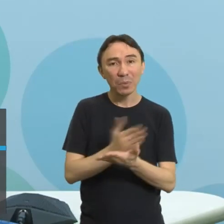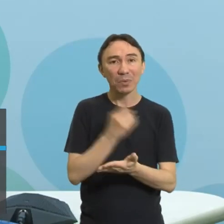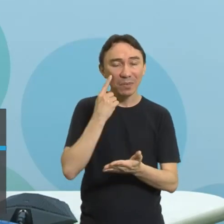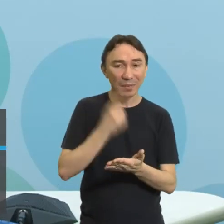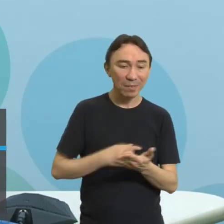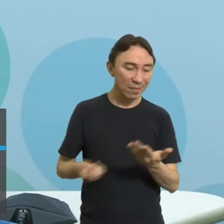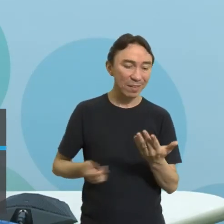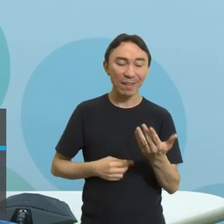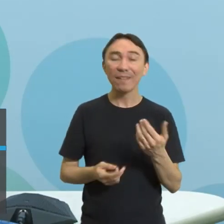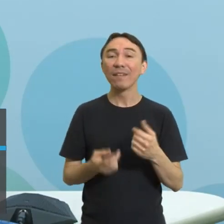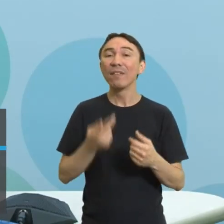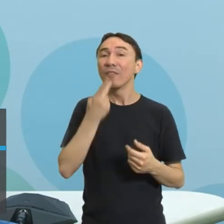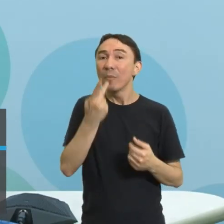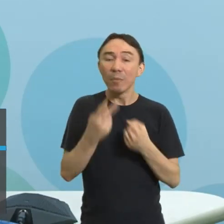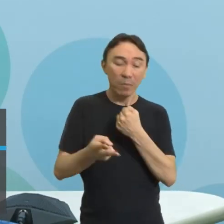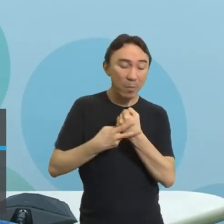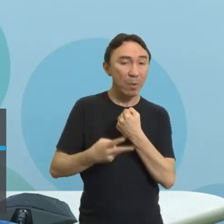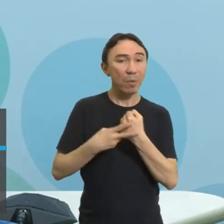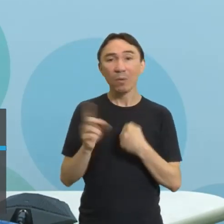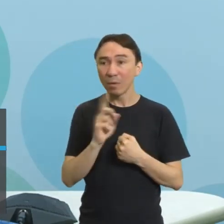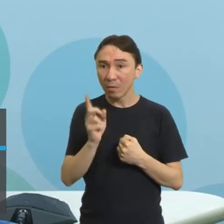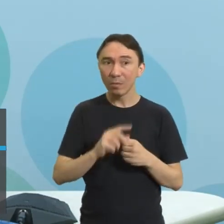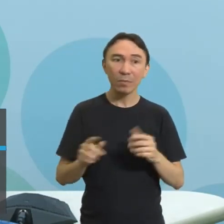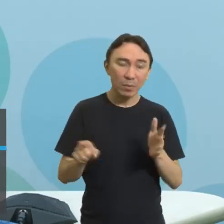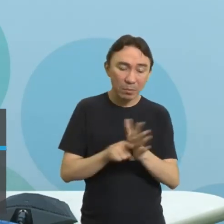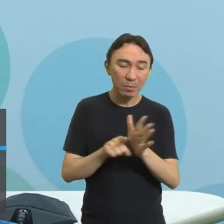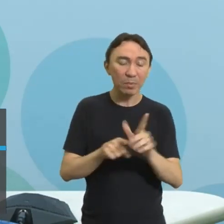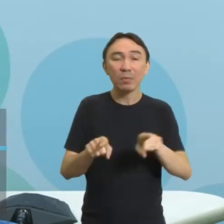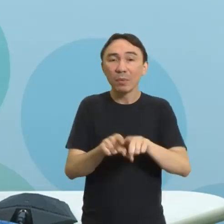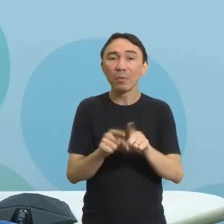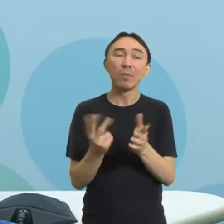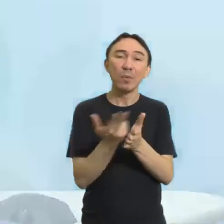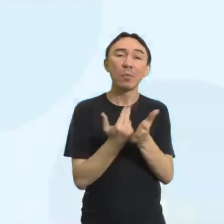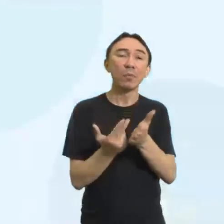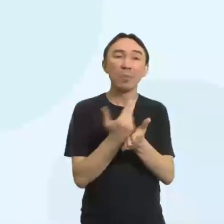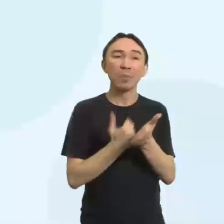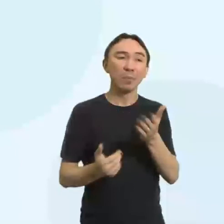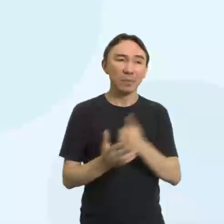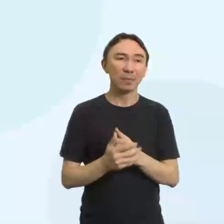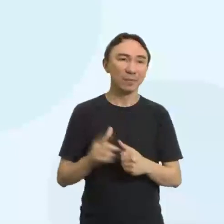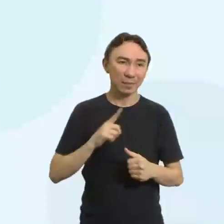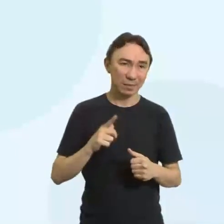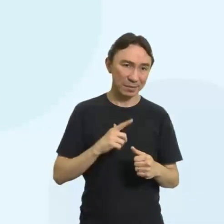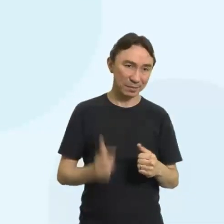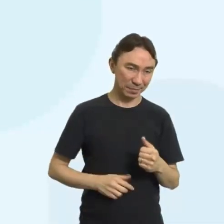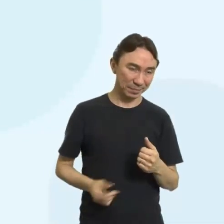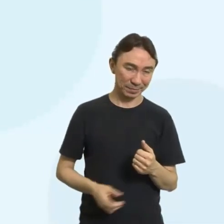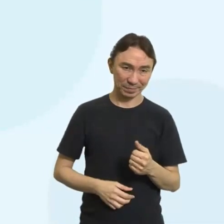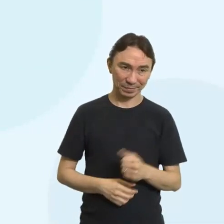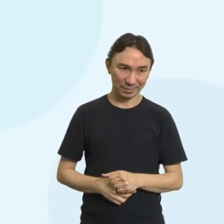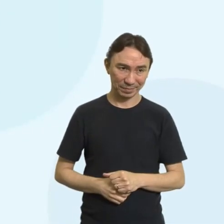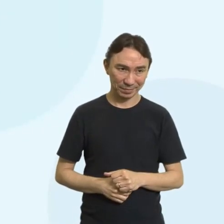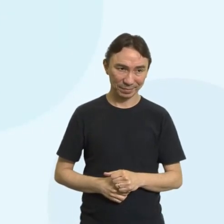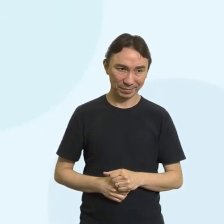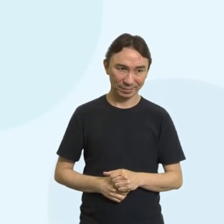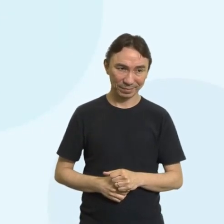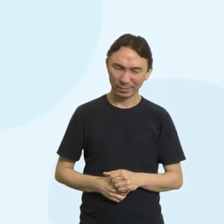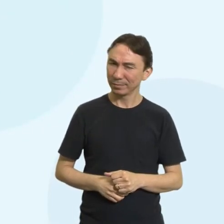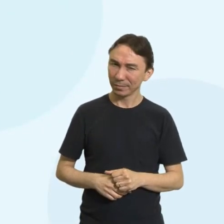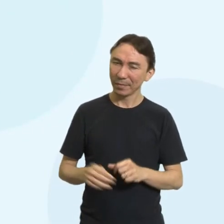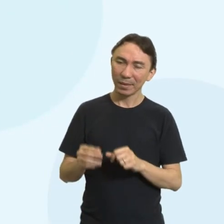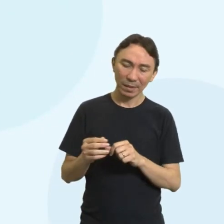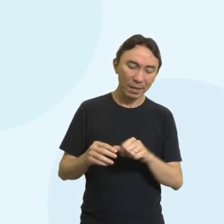certo? Aí no próximo slide, a gente vai trazer algumas sugestões aí de perguntas para